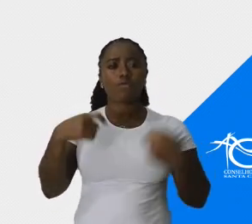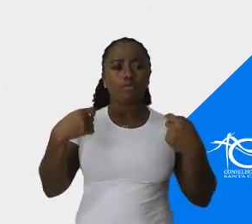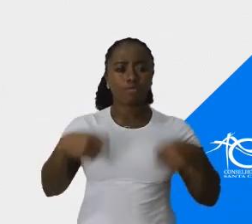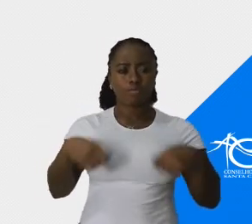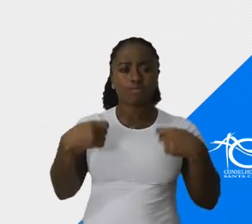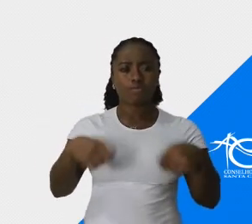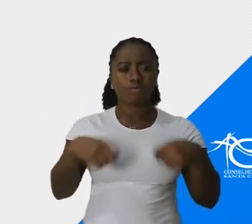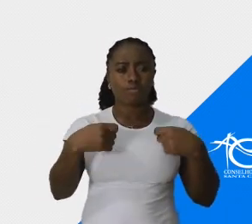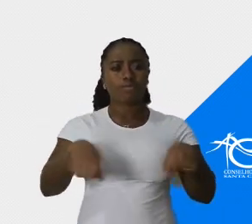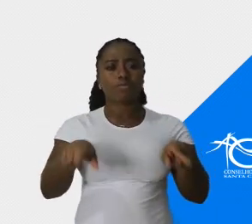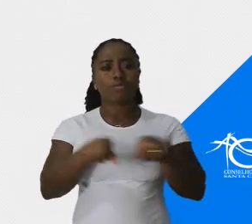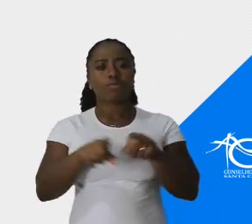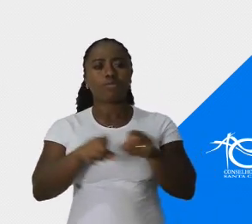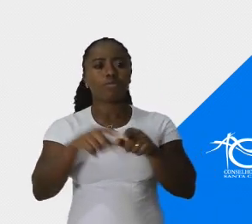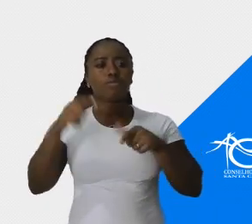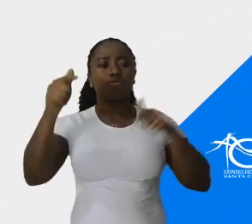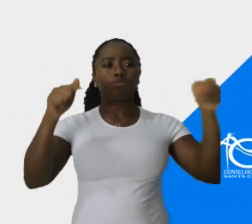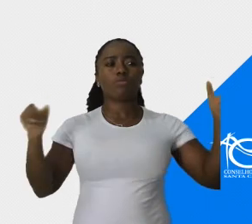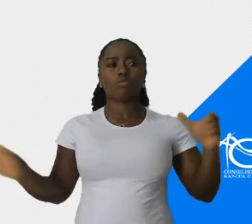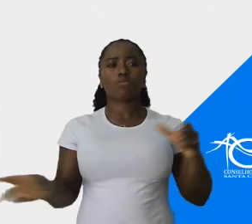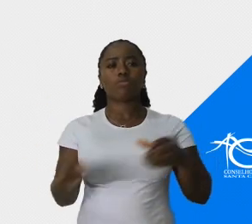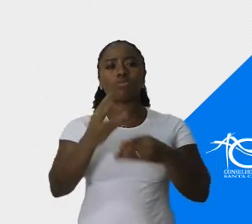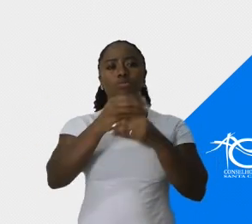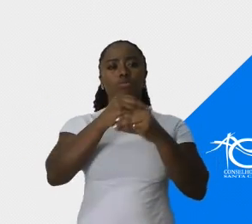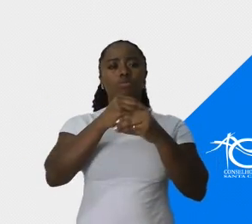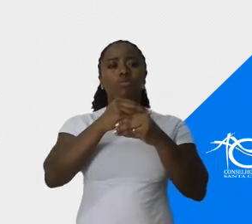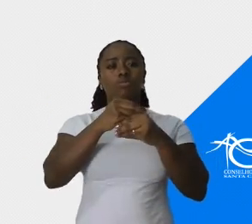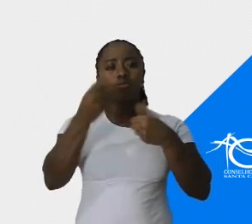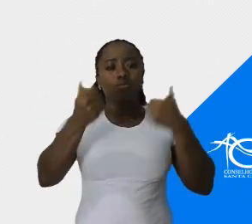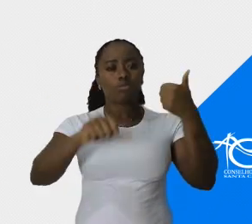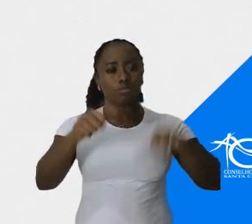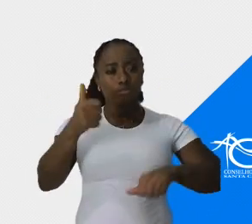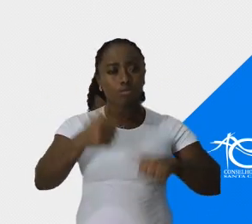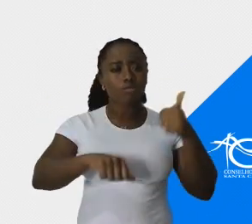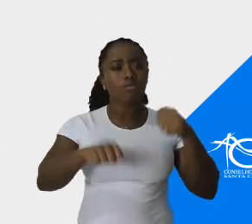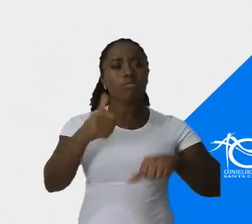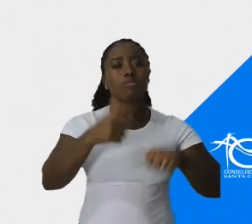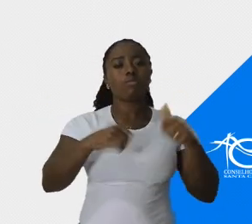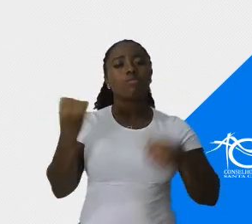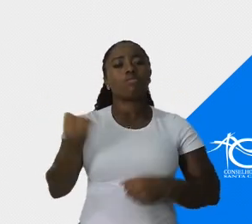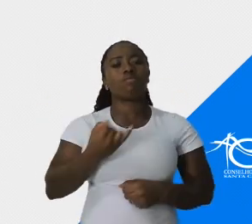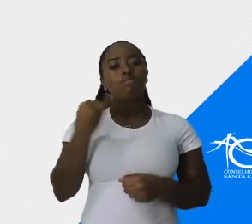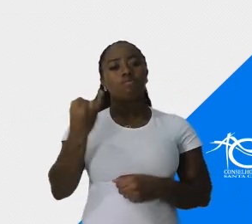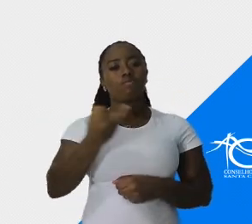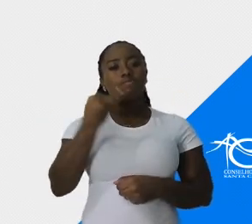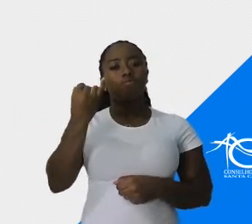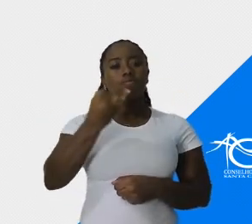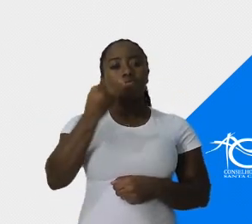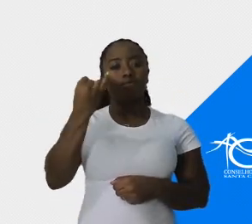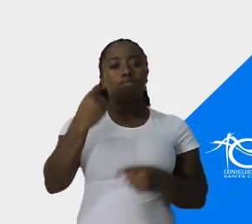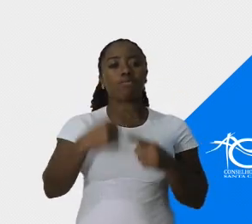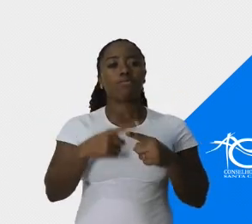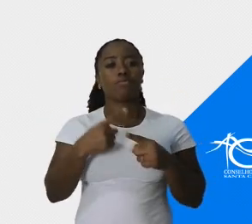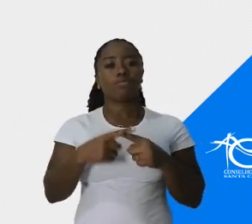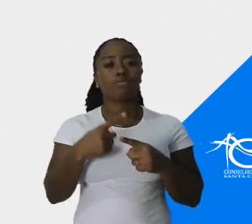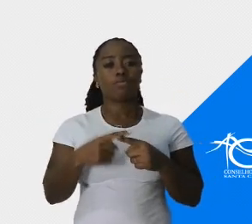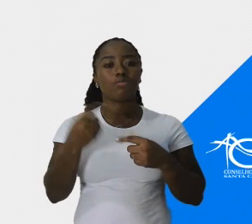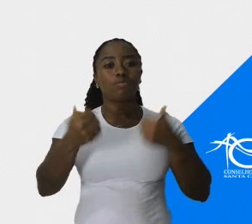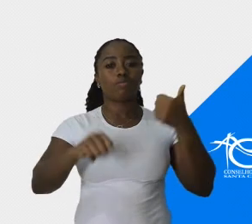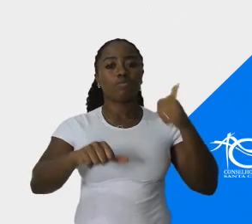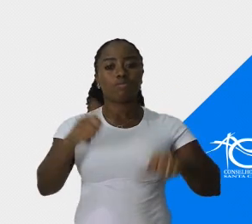de prevenção, que são processos, na verdade, primários, deveriam ser primários, até porque a avaliação psicológica no trânsito é um processo secundário,